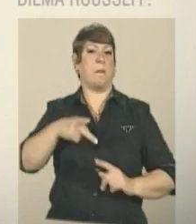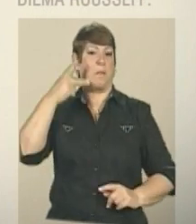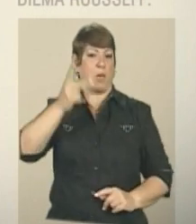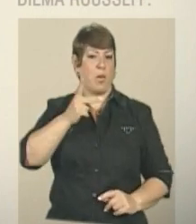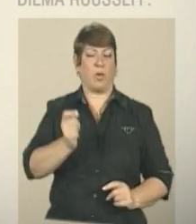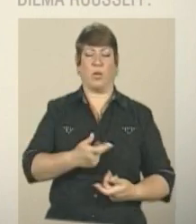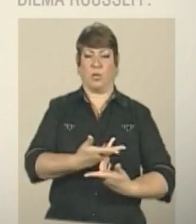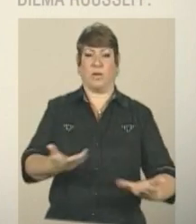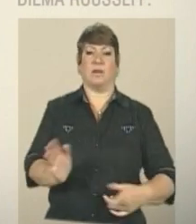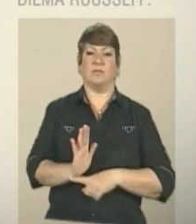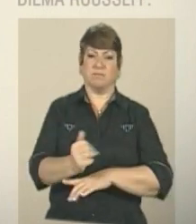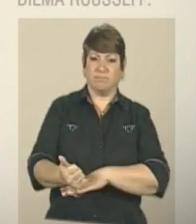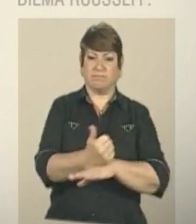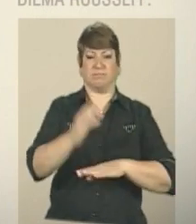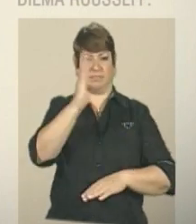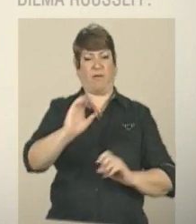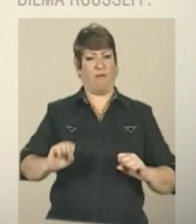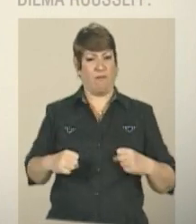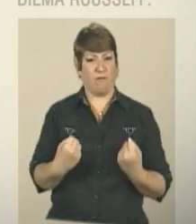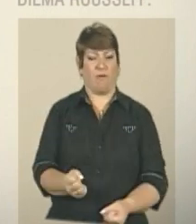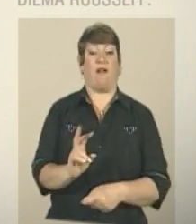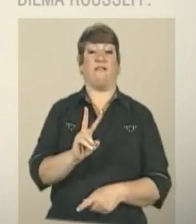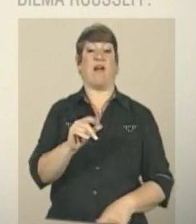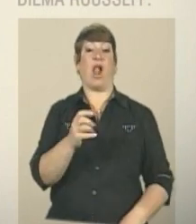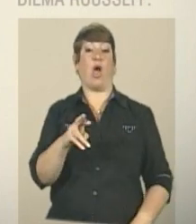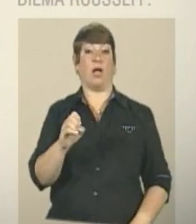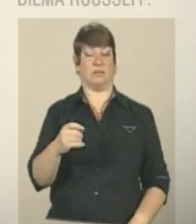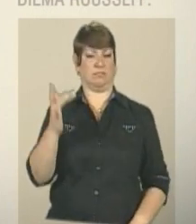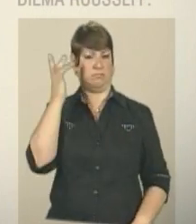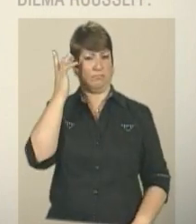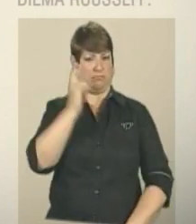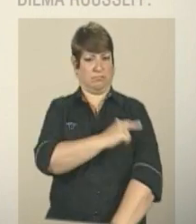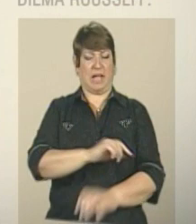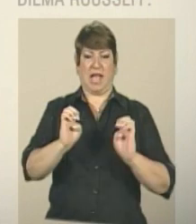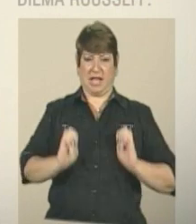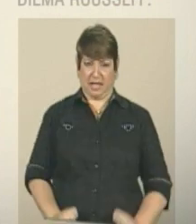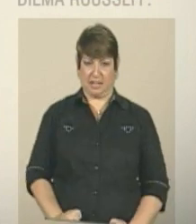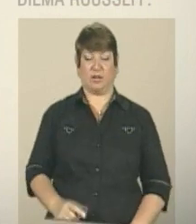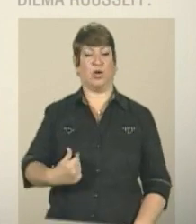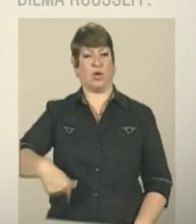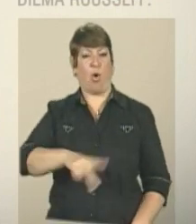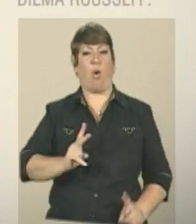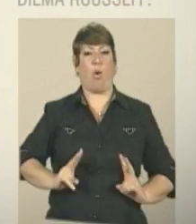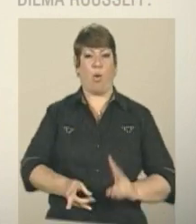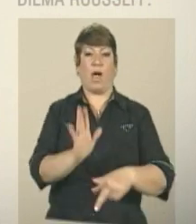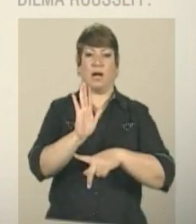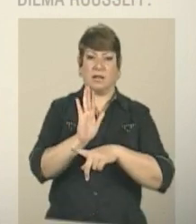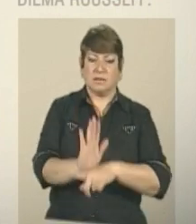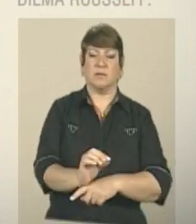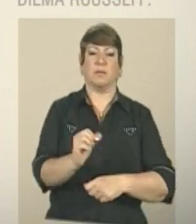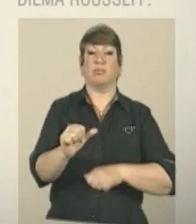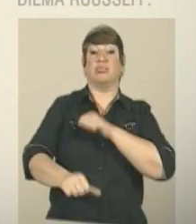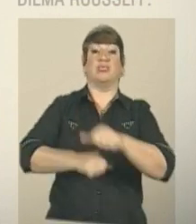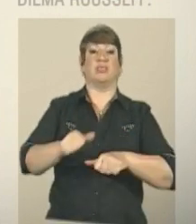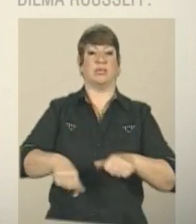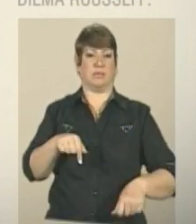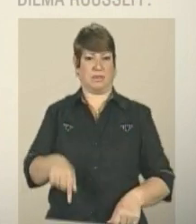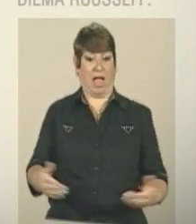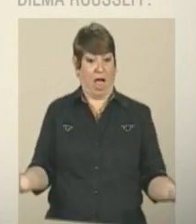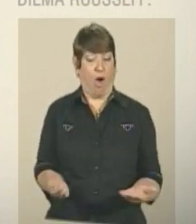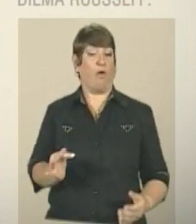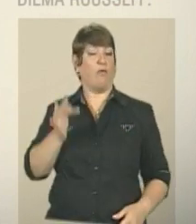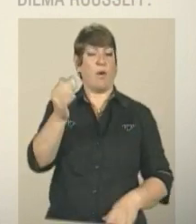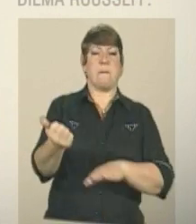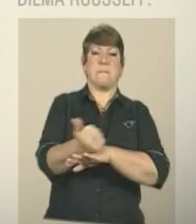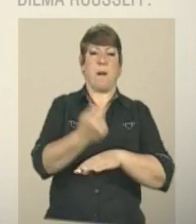politicamente e reforçando nossos valores morais e éticos. Vamos continuar transformando o presente